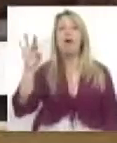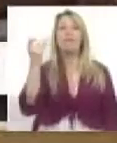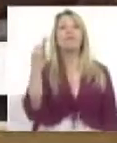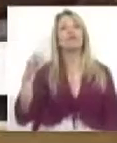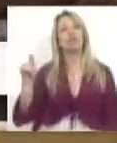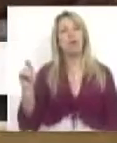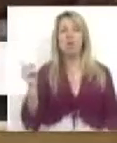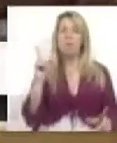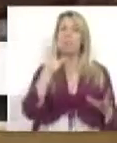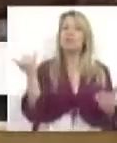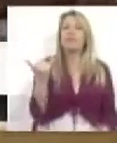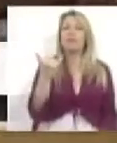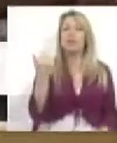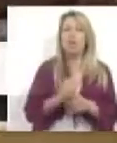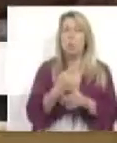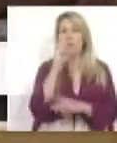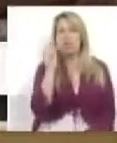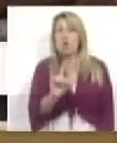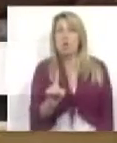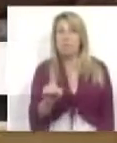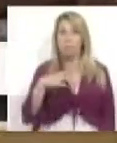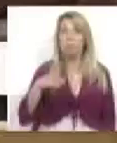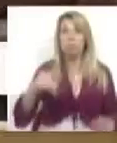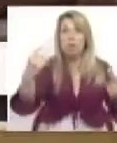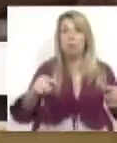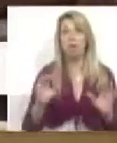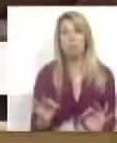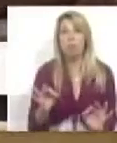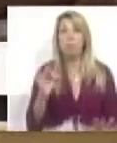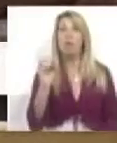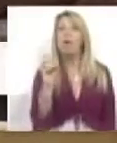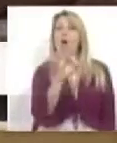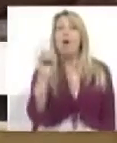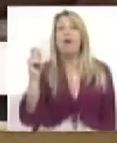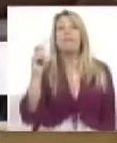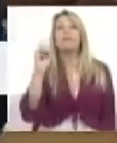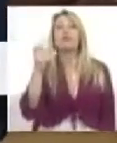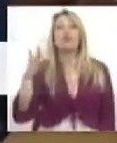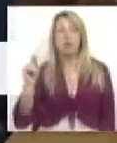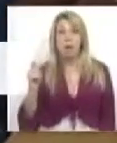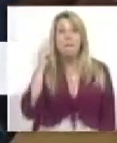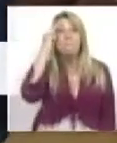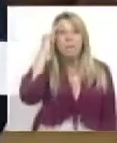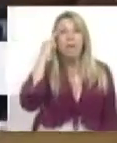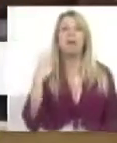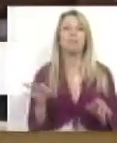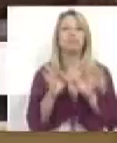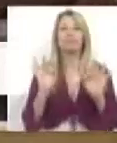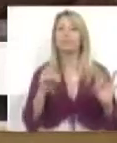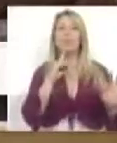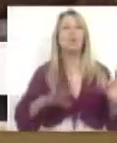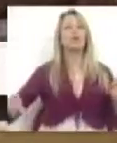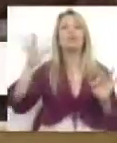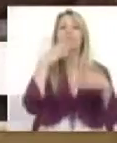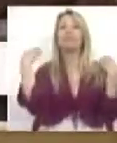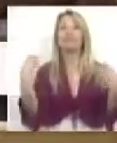Portugal tem o seu próprio offshore. A Madeira ficou conhecida internacionalmente como um paraíso especializado na manipulação de